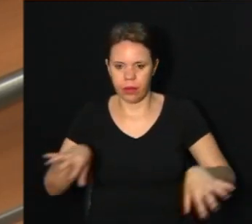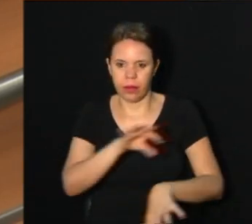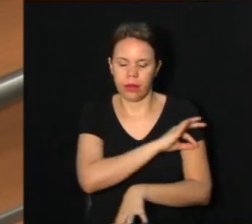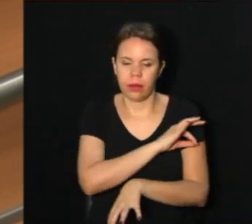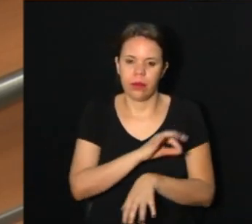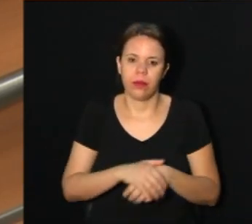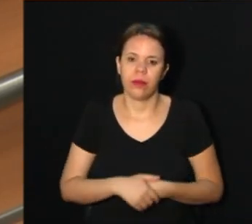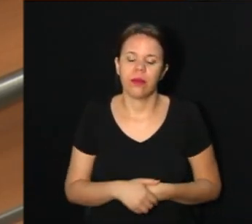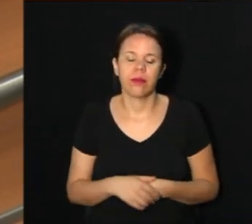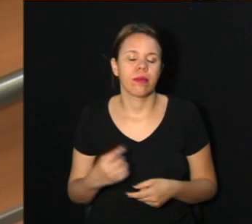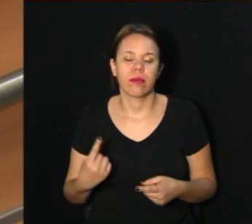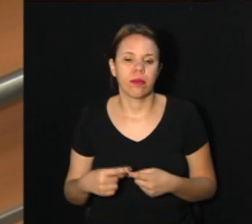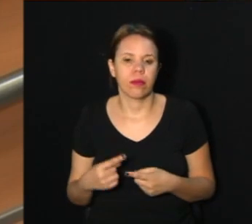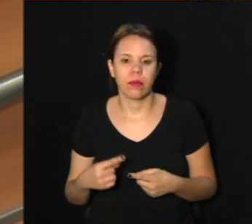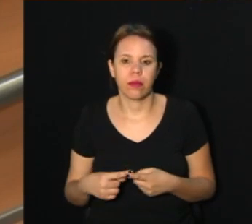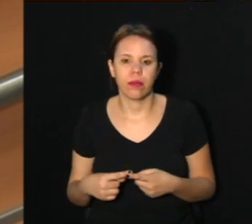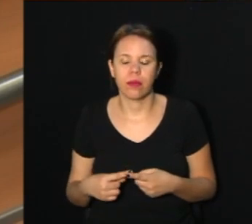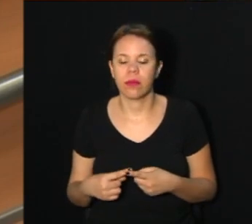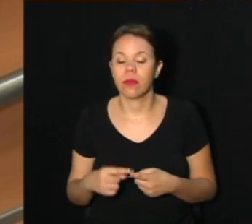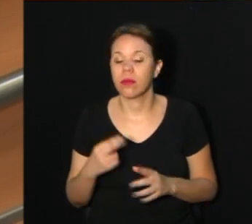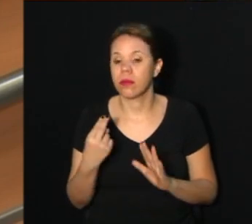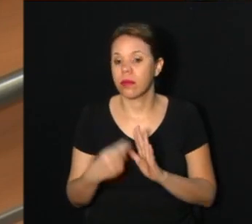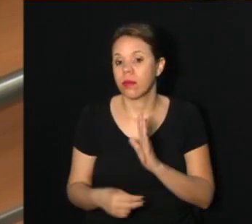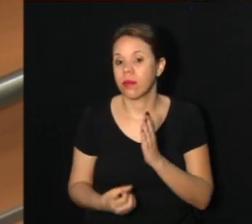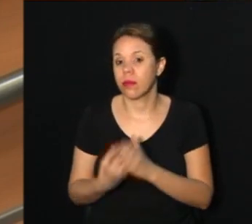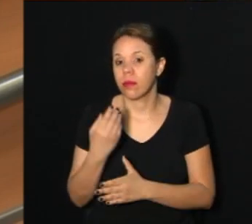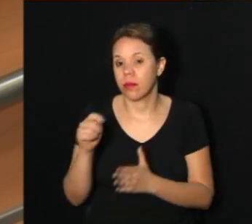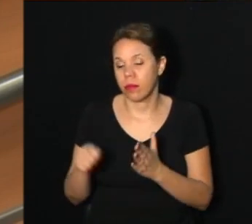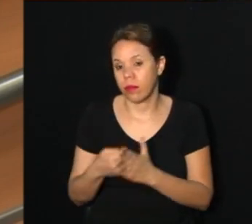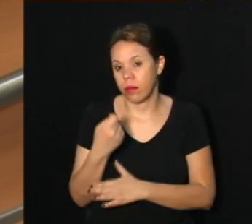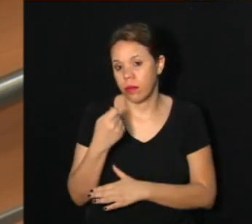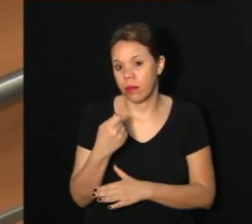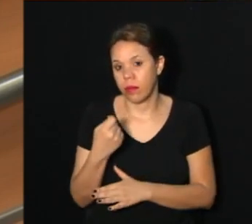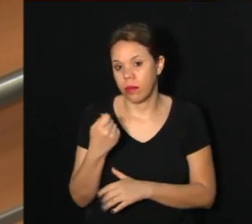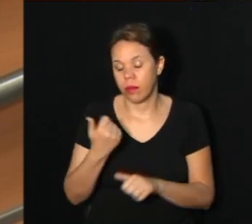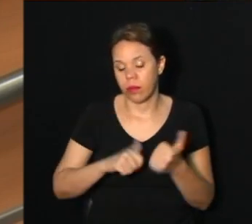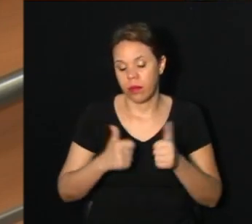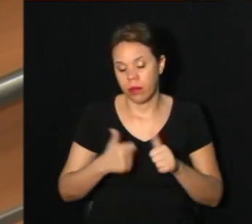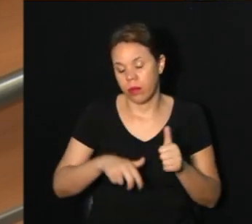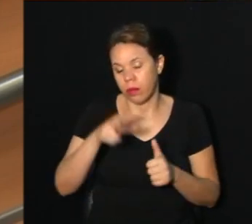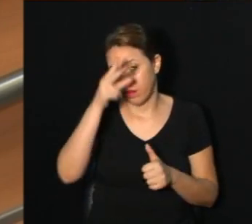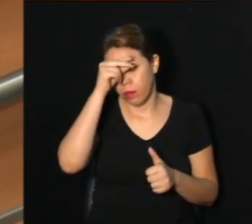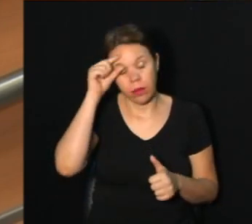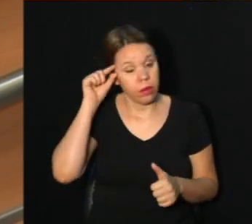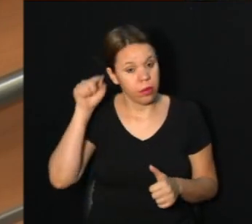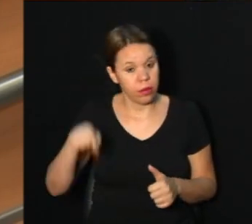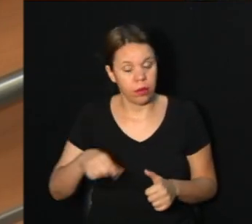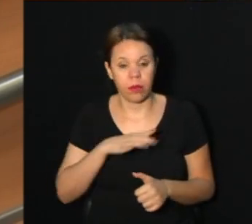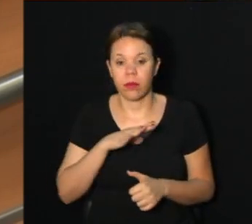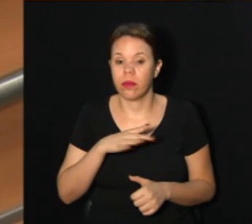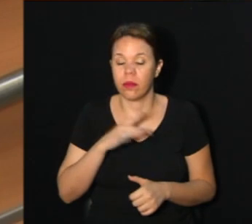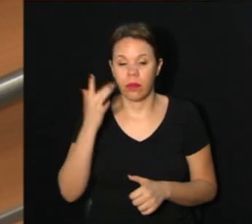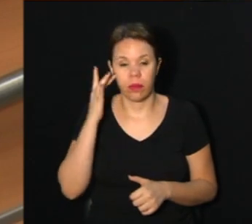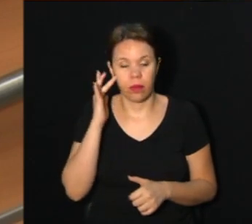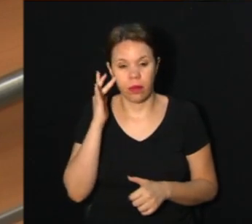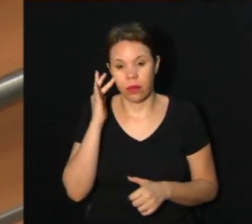Executivo, porque a nomeação sempre passa pelo crivo do prefeito da cidade. Então, eu vejo que é